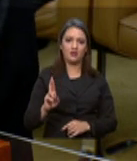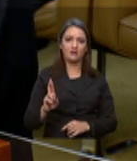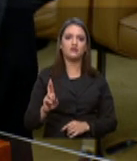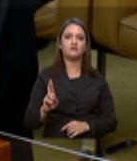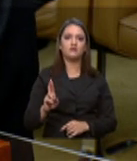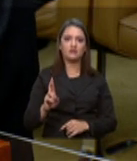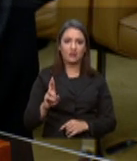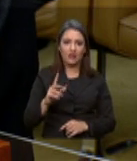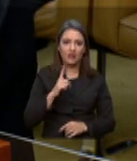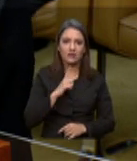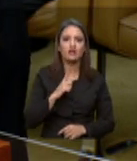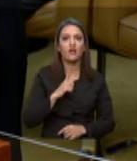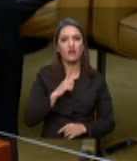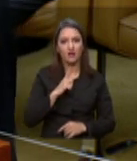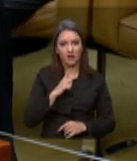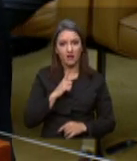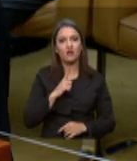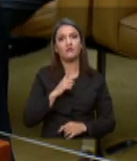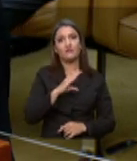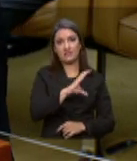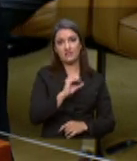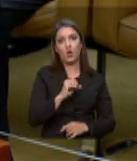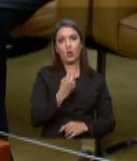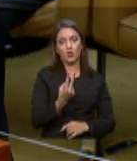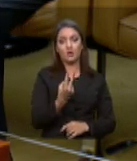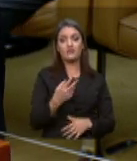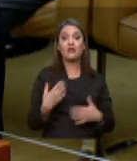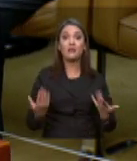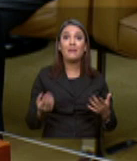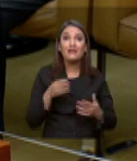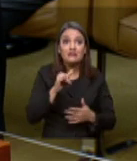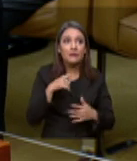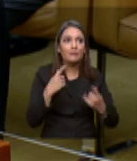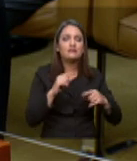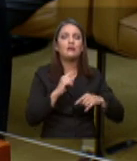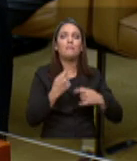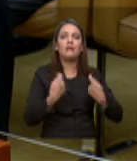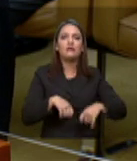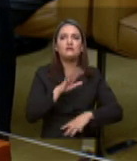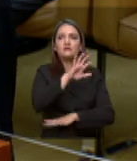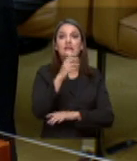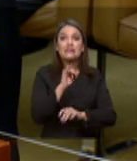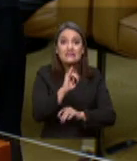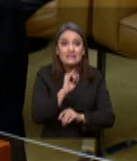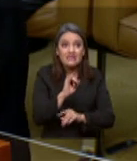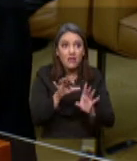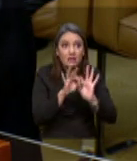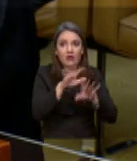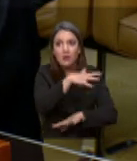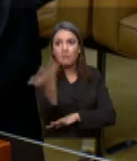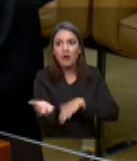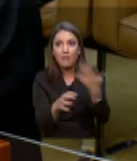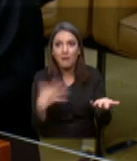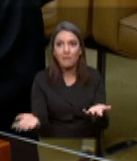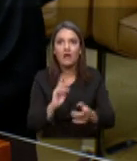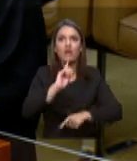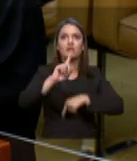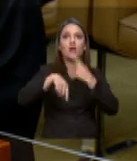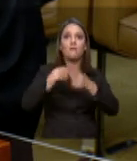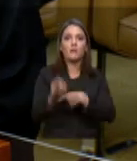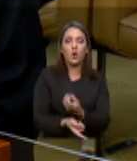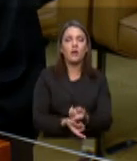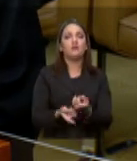em toneladas de carbono, e se fôssemos ter que recuperar essa área degradada, seria algo em torno de 110